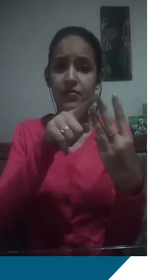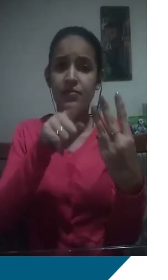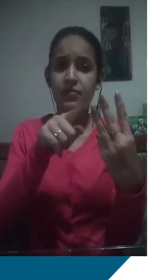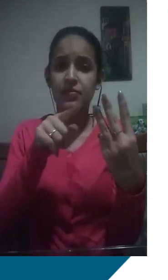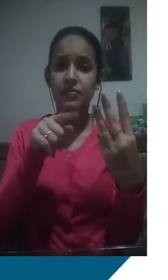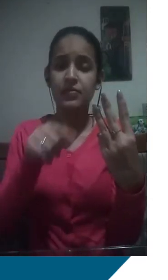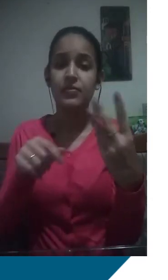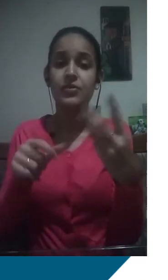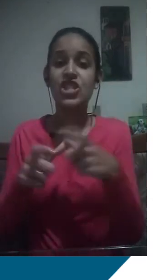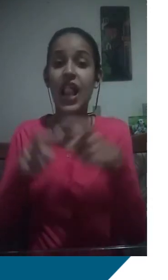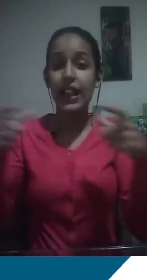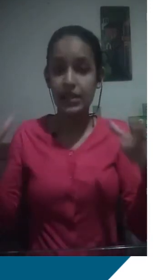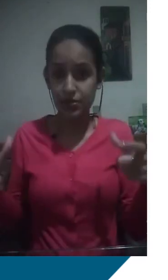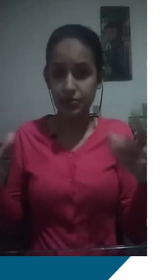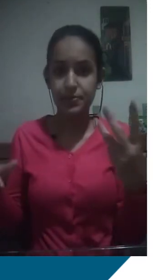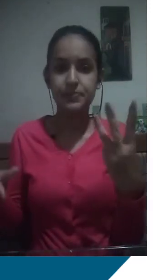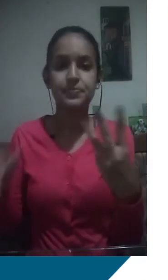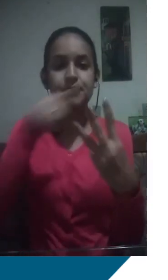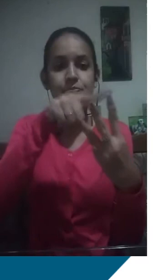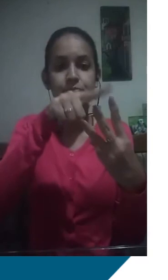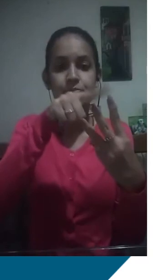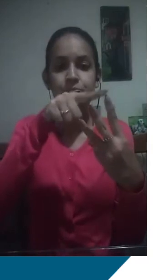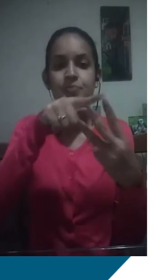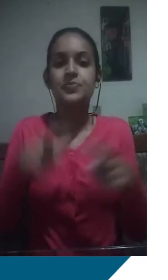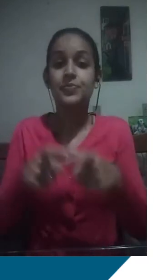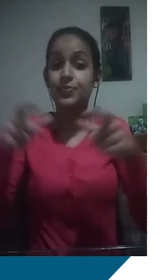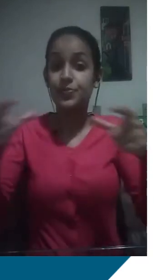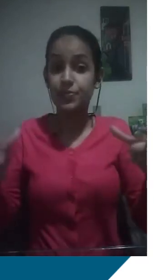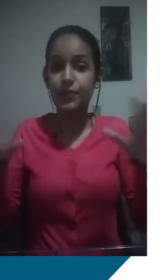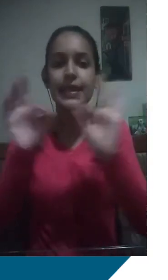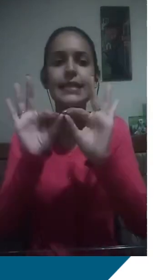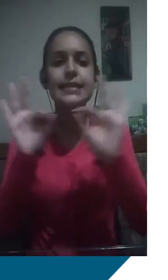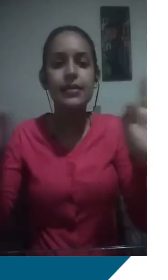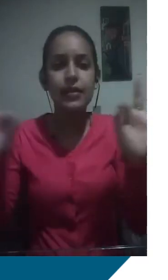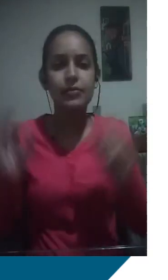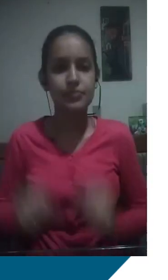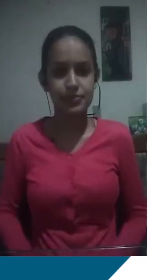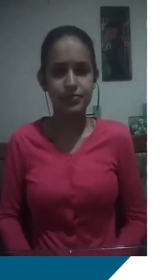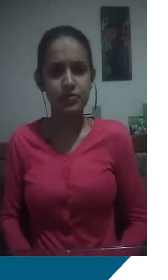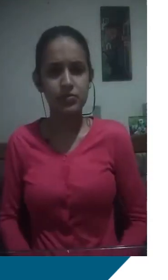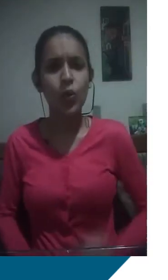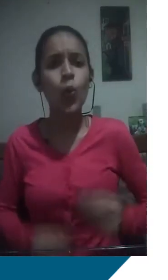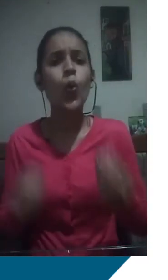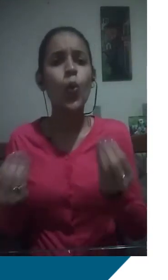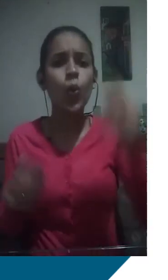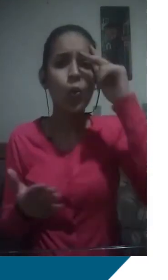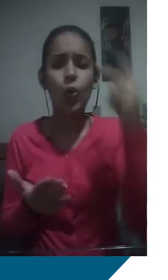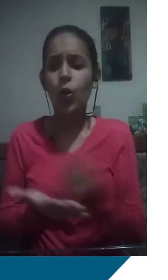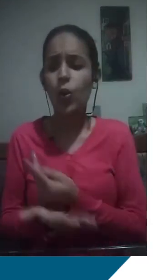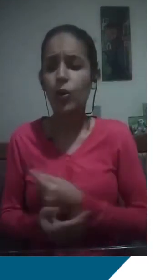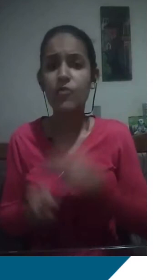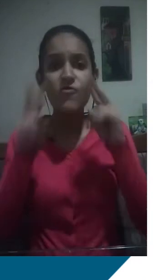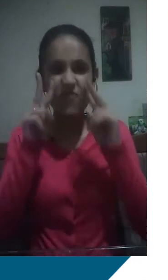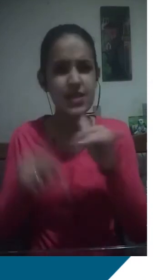O primeiro tipo de dilatação que a gente estuda é a dilatação linear. Como que isso acontece? Né? Olha esse